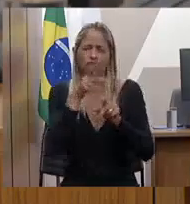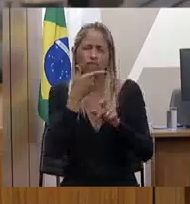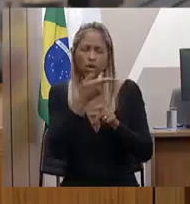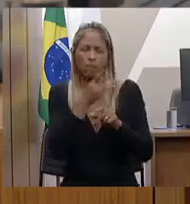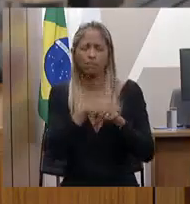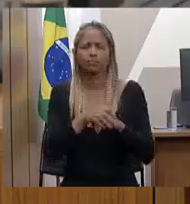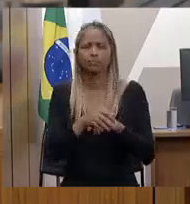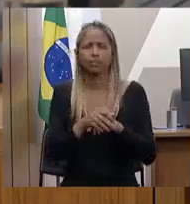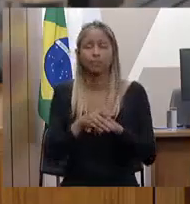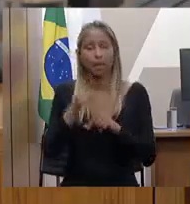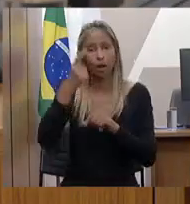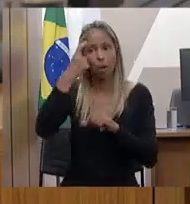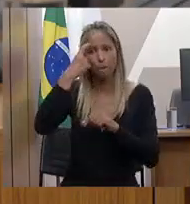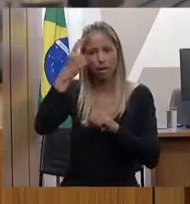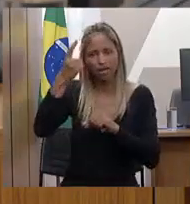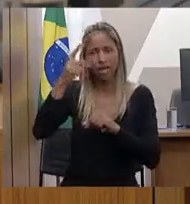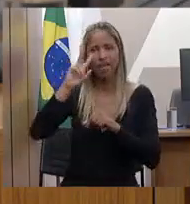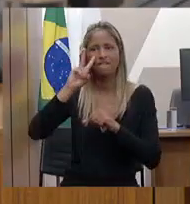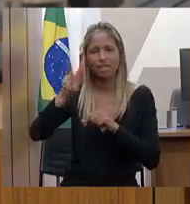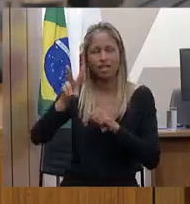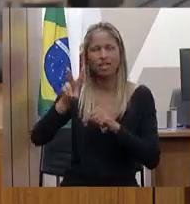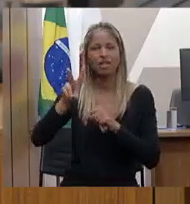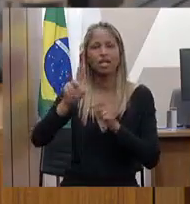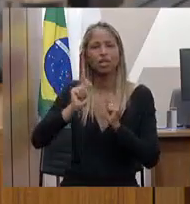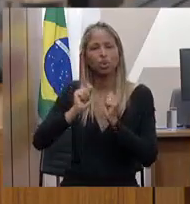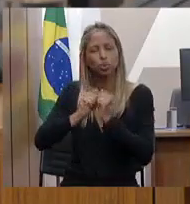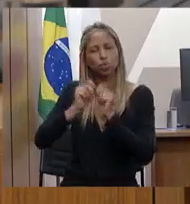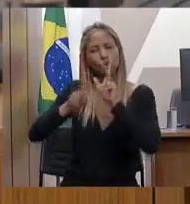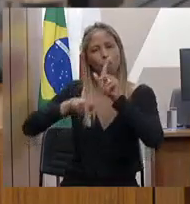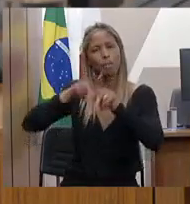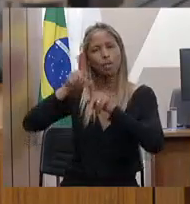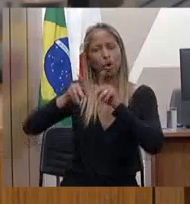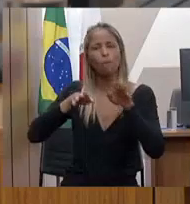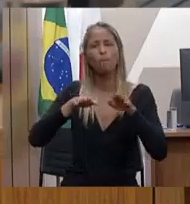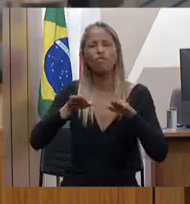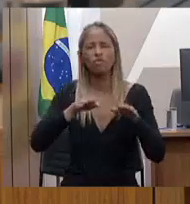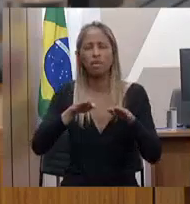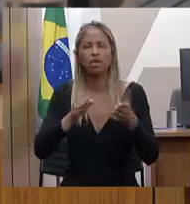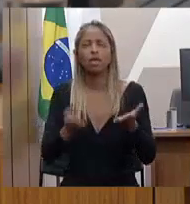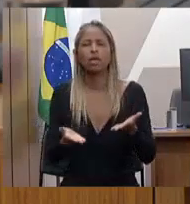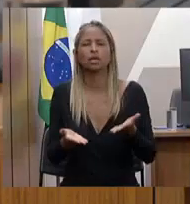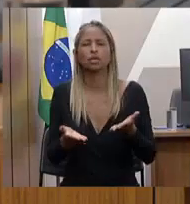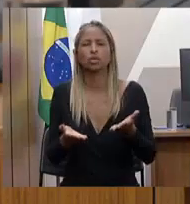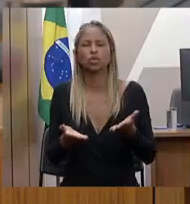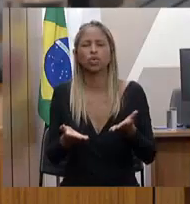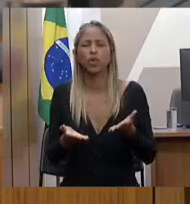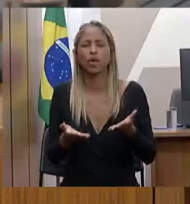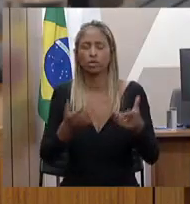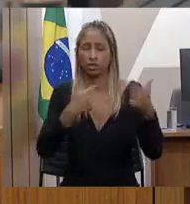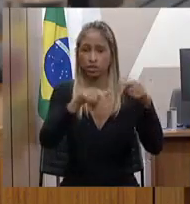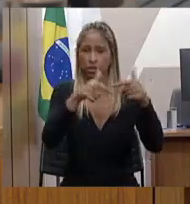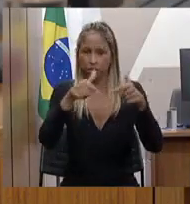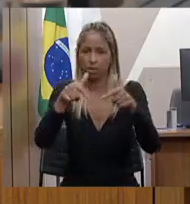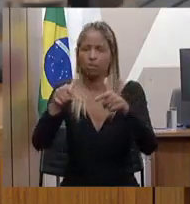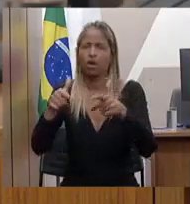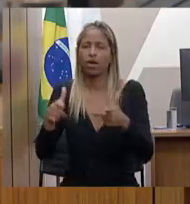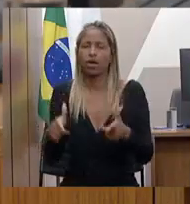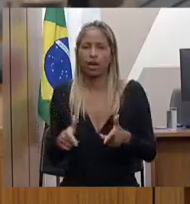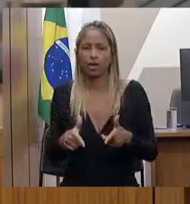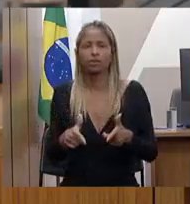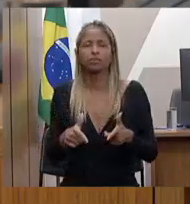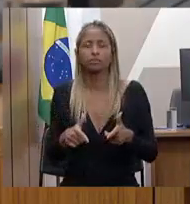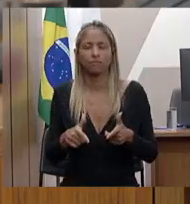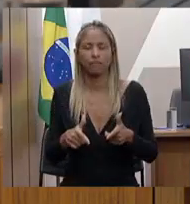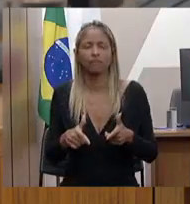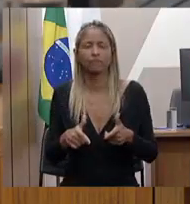né que é uma ideia que a gente vem aí junto com o pessoal dos movimentos de que trabalha né que